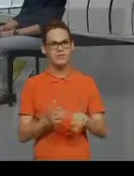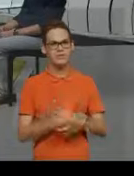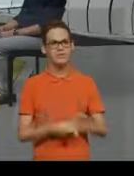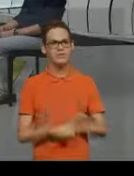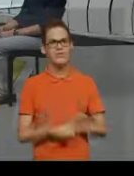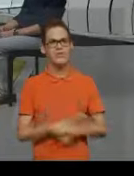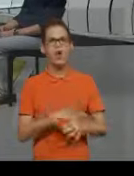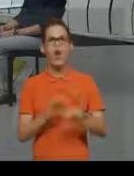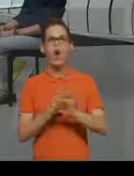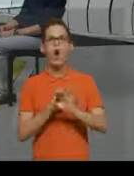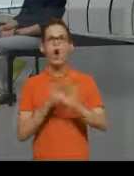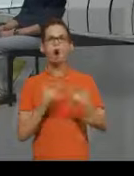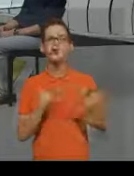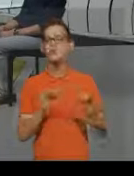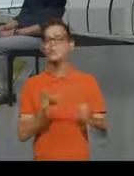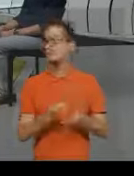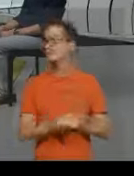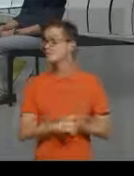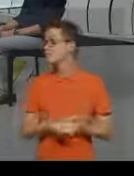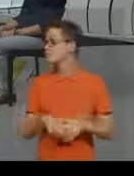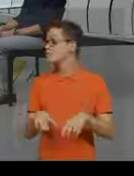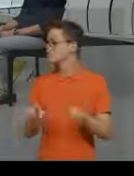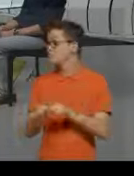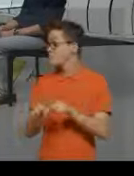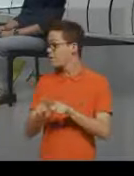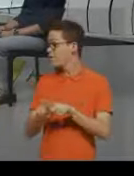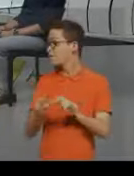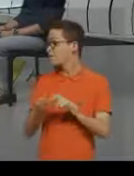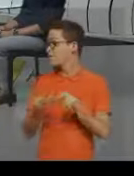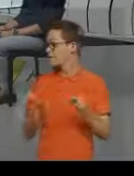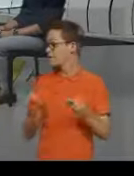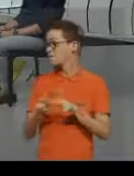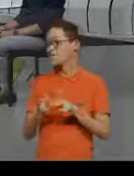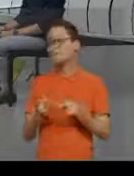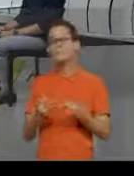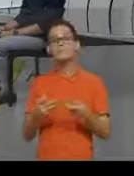Ótimo. Inclusive, professor Nemer,